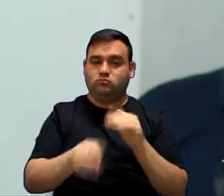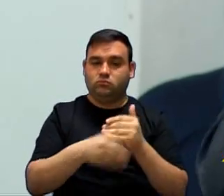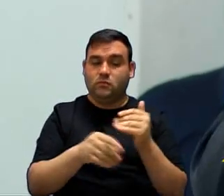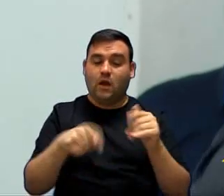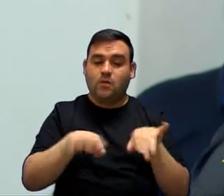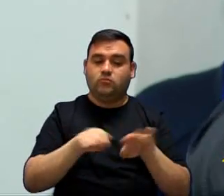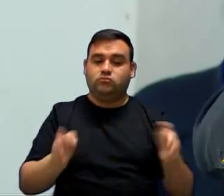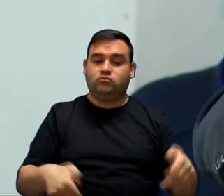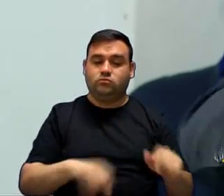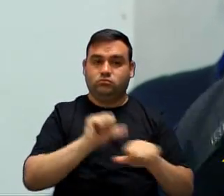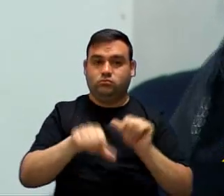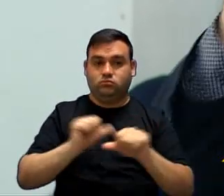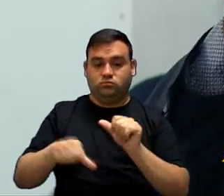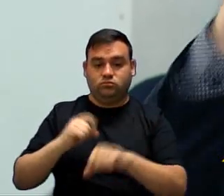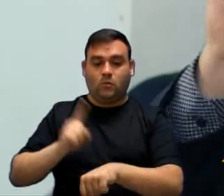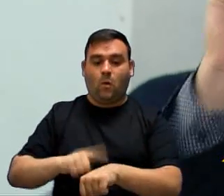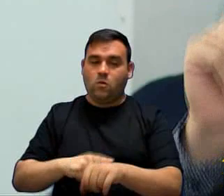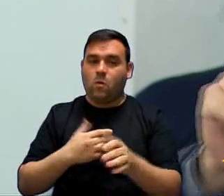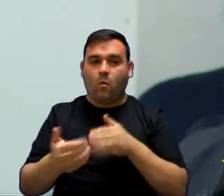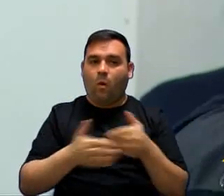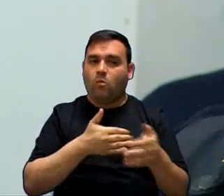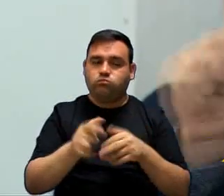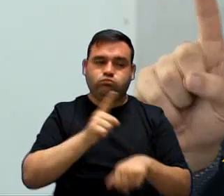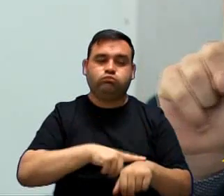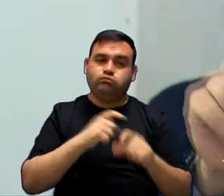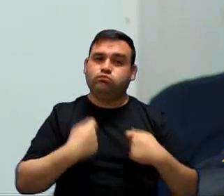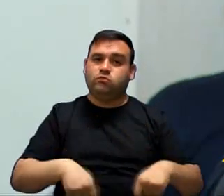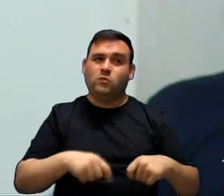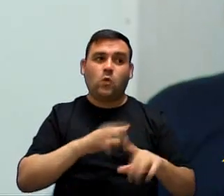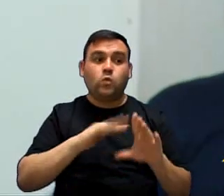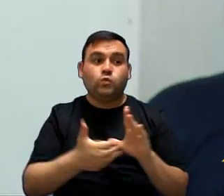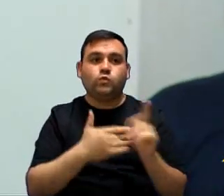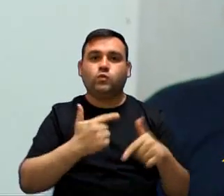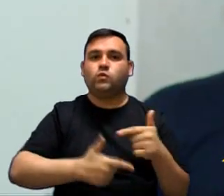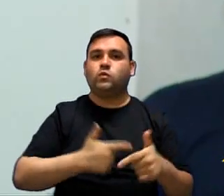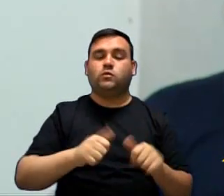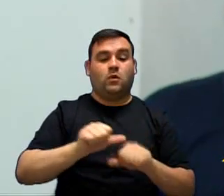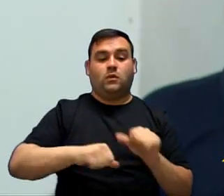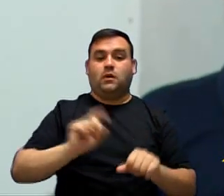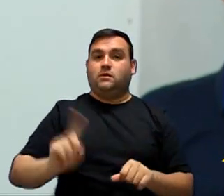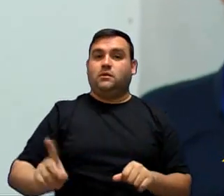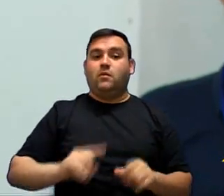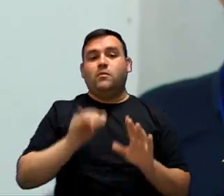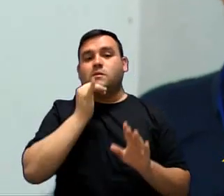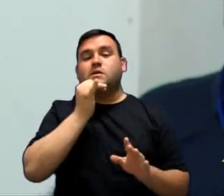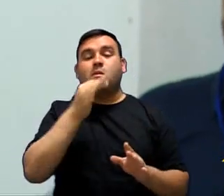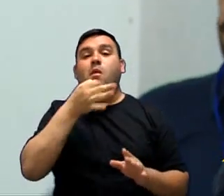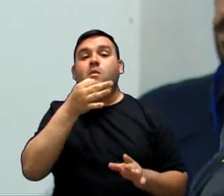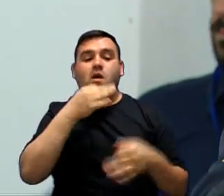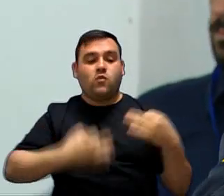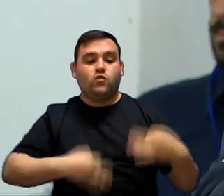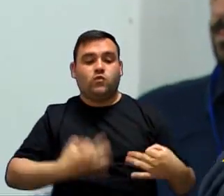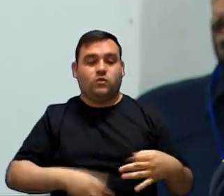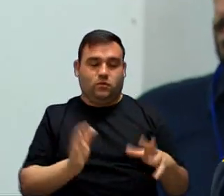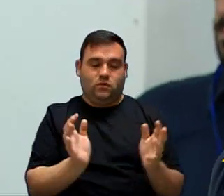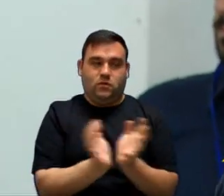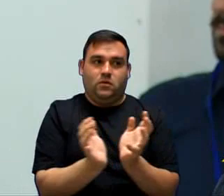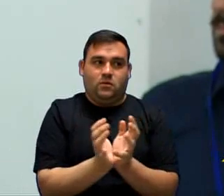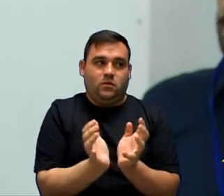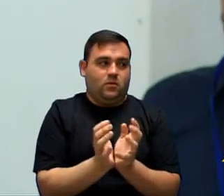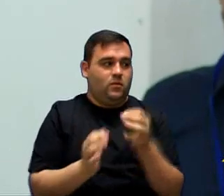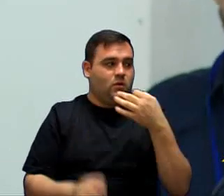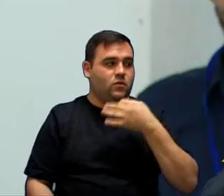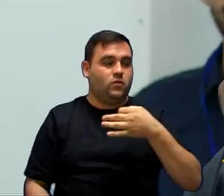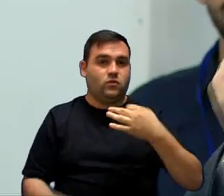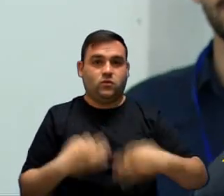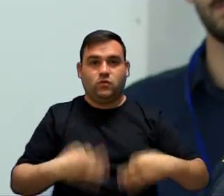mesa de alterar esses horários, quais forem necessários, e não são todos necessários. Por exemplo, o jurídico da casa. A comissão, o jurídico